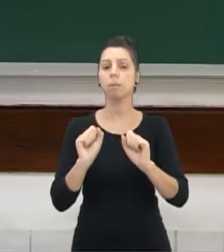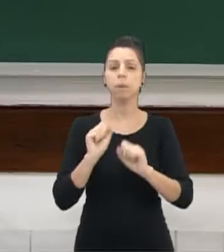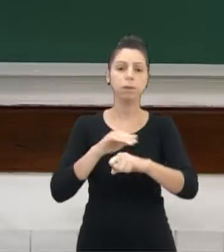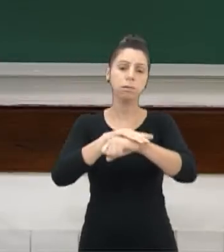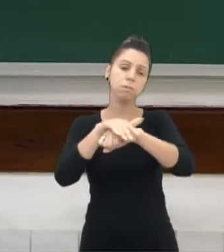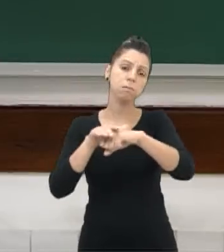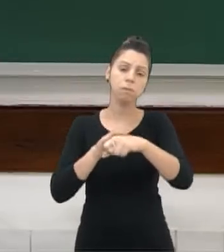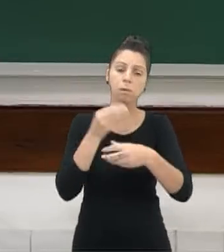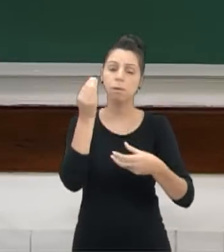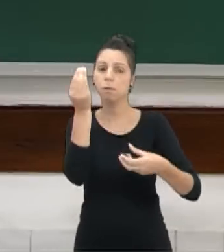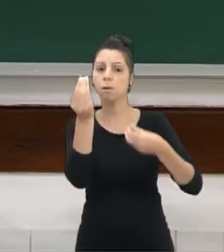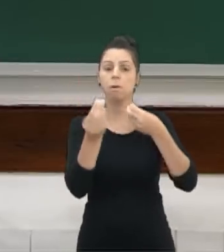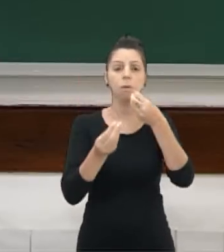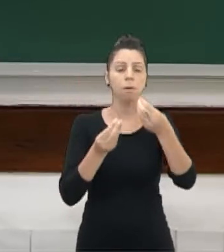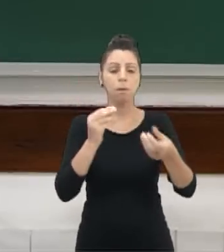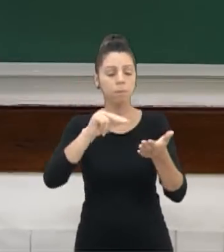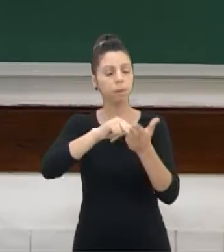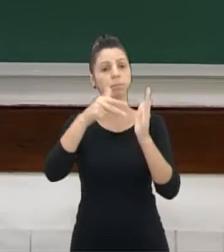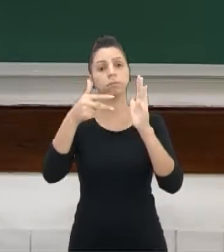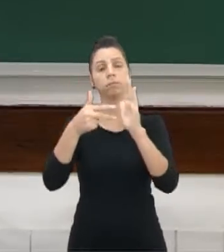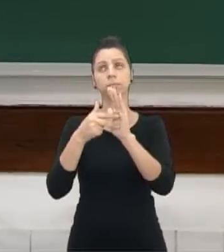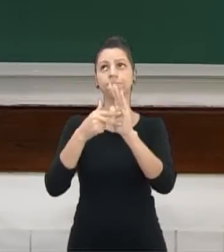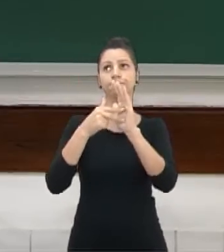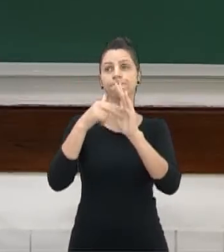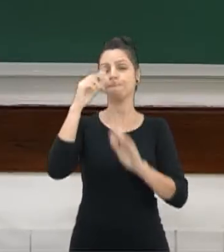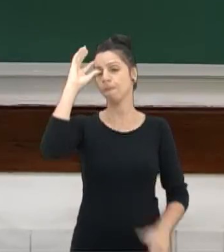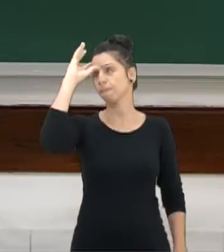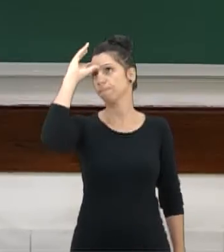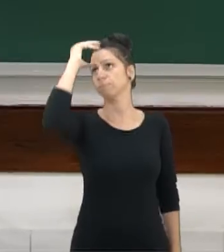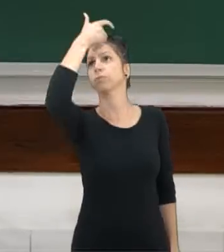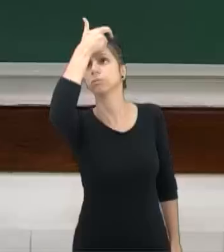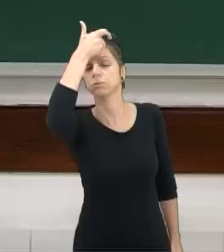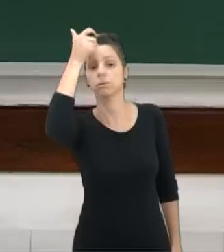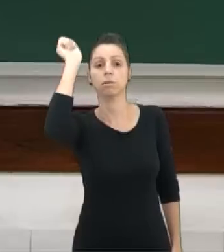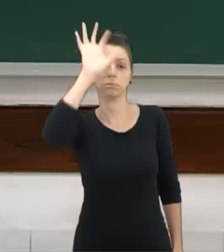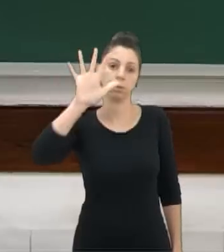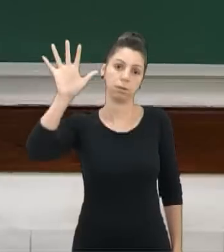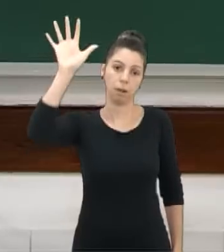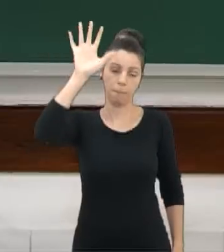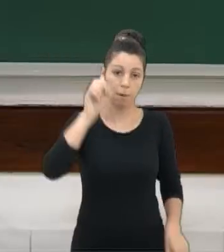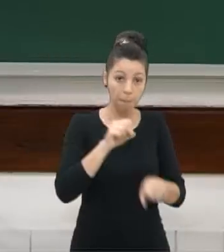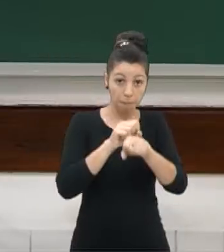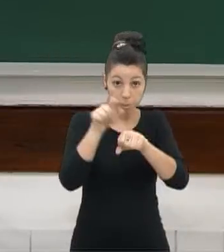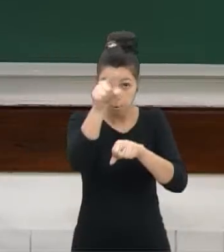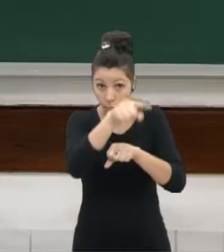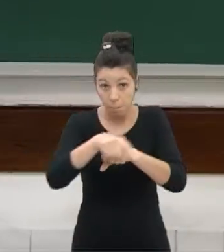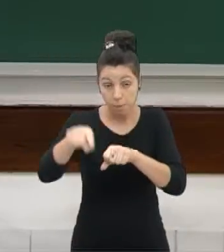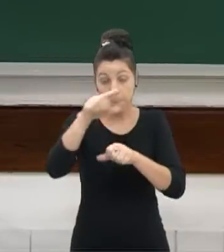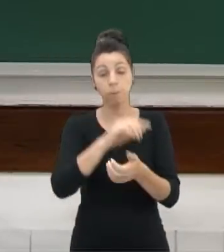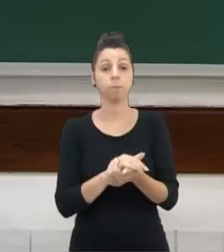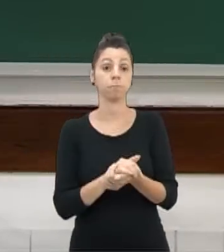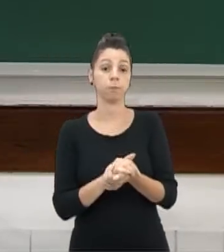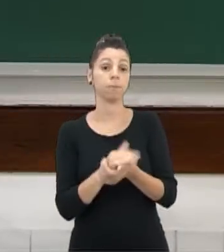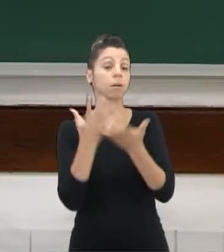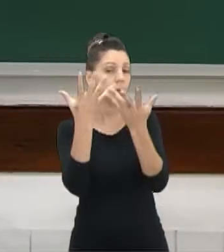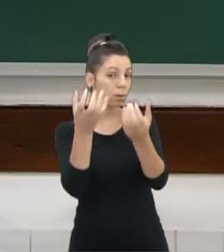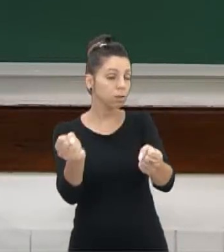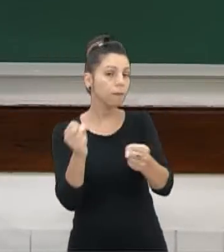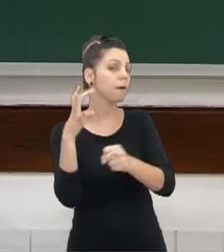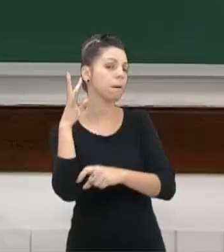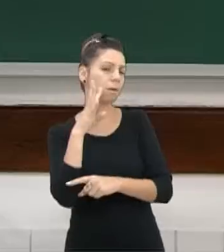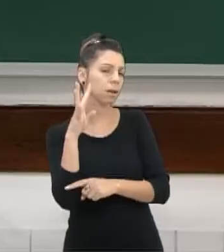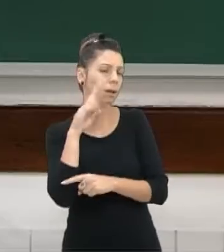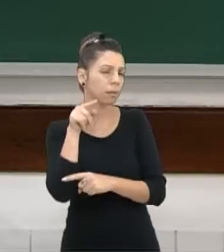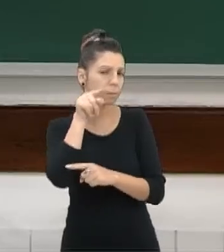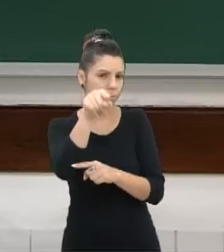sobre maneiras de ressignificar esses pensamentos. É uma dica que a professora está te dando. Se você quiser, eu acho que vai ser bem legal para